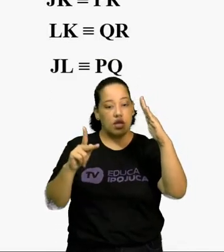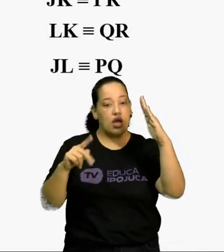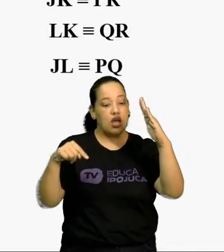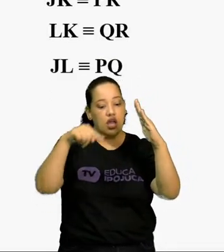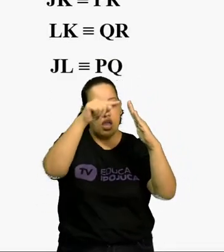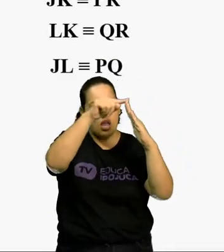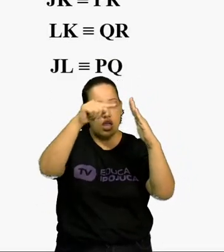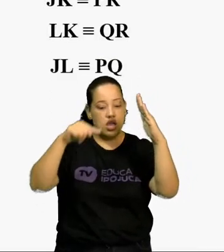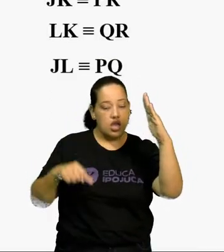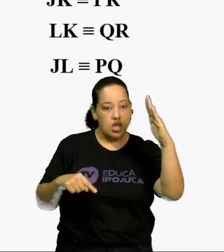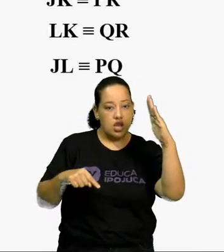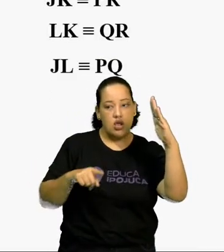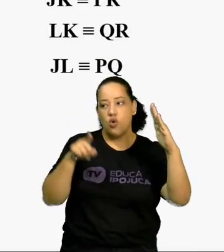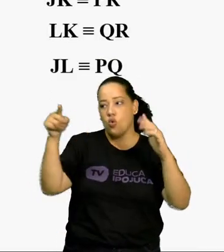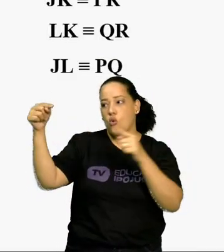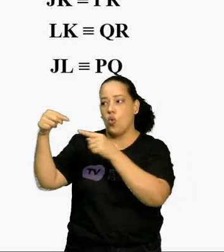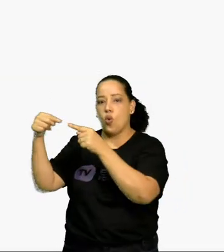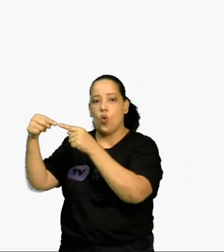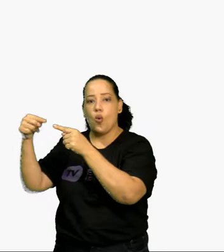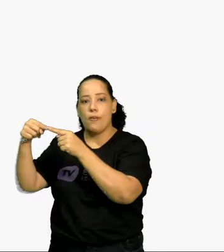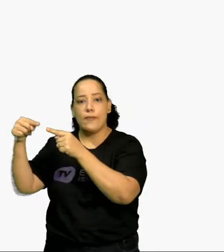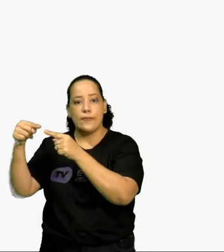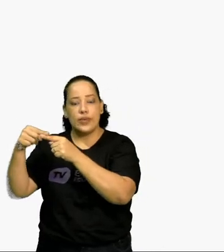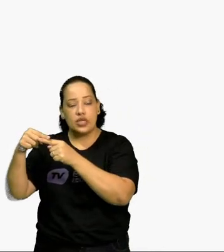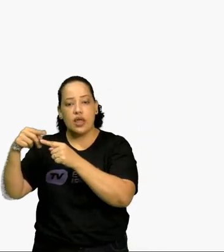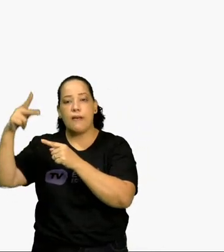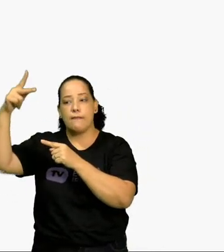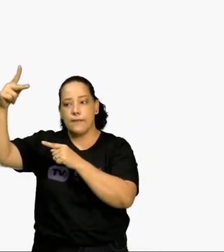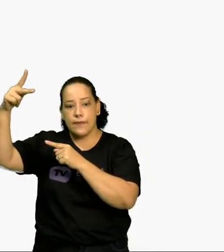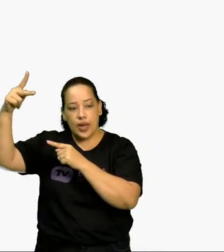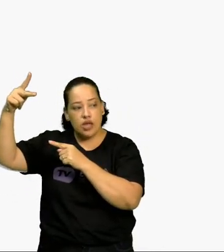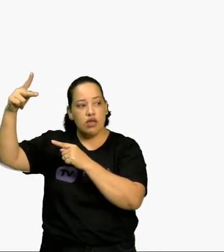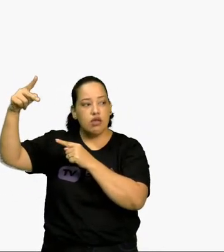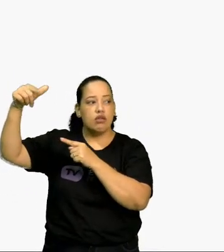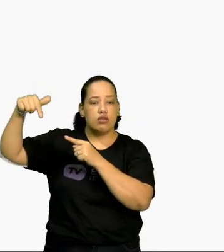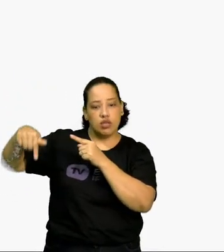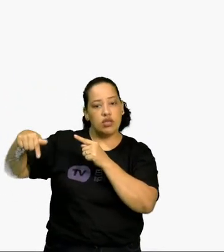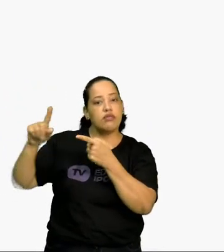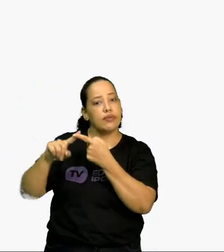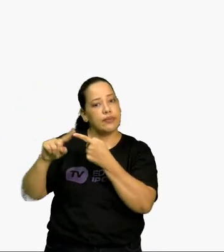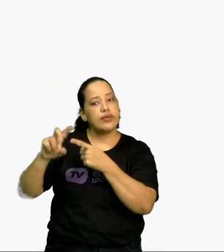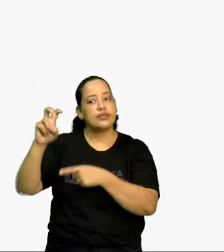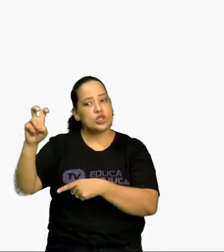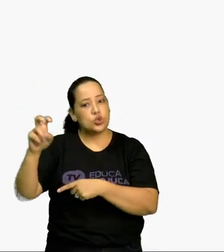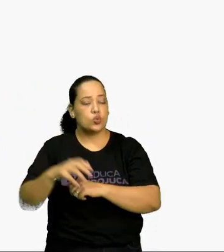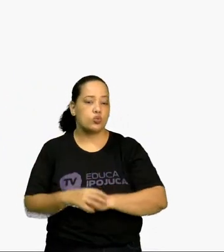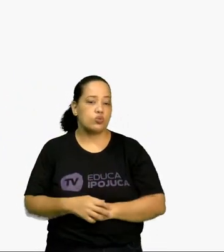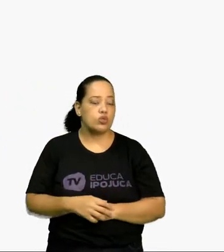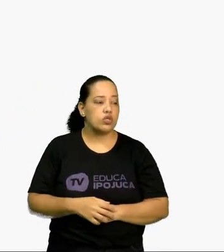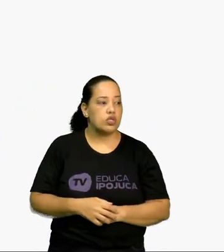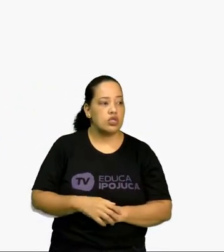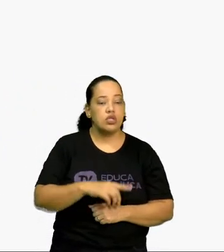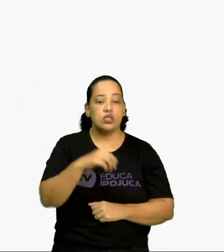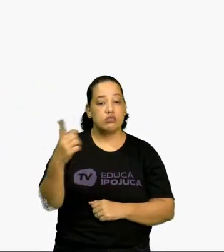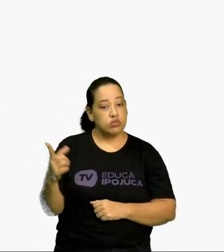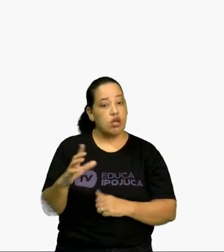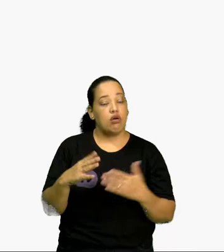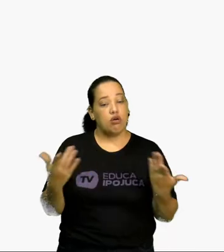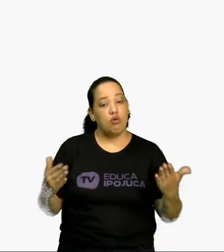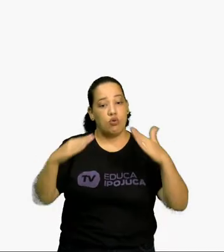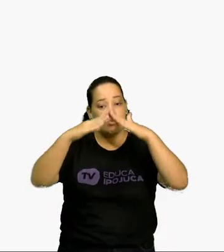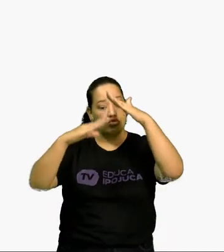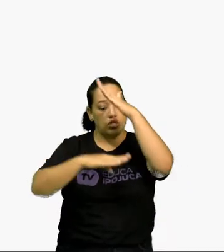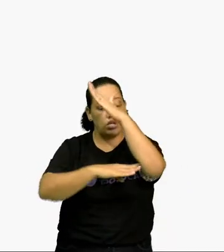lado PQ, que mede também 5. Vamos lá. Dois triângulos são congruentes se os